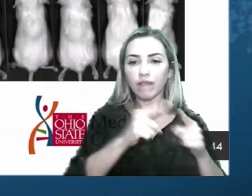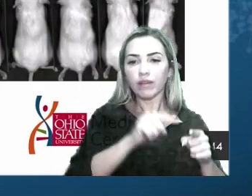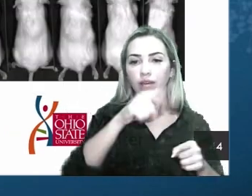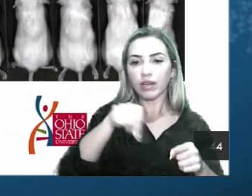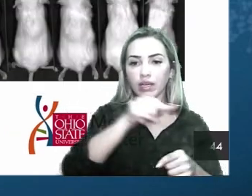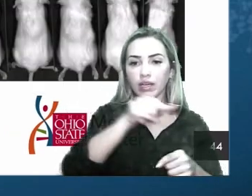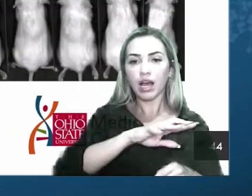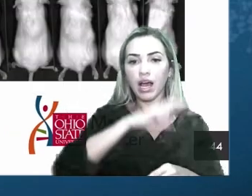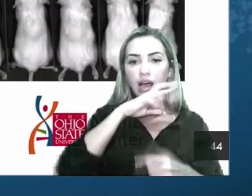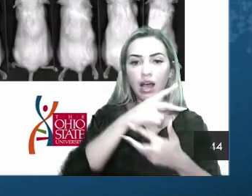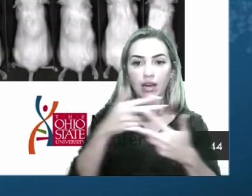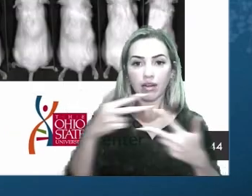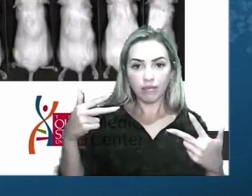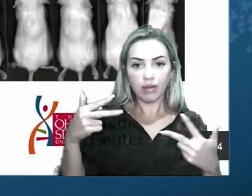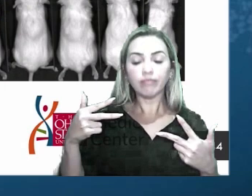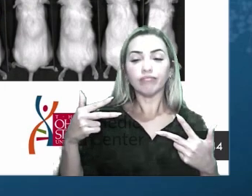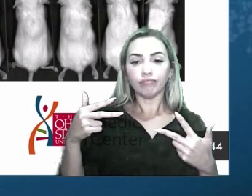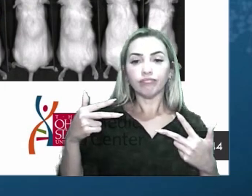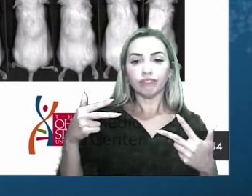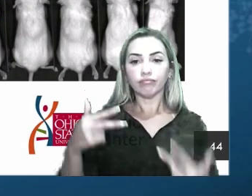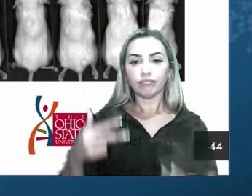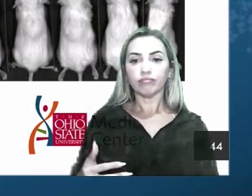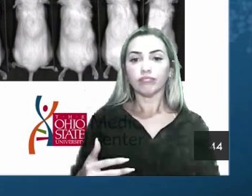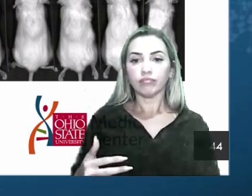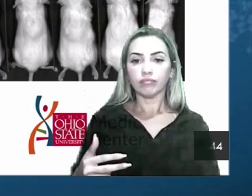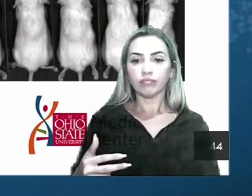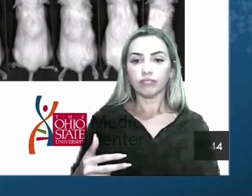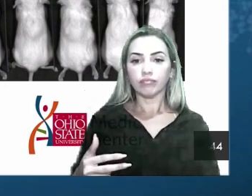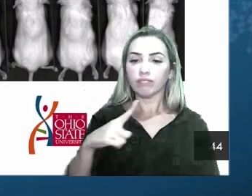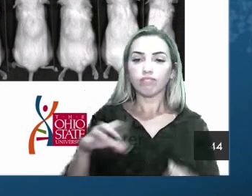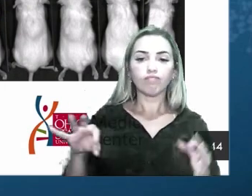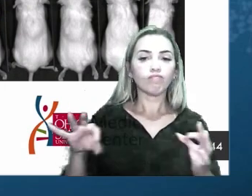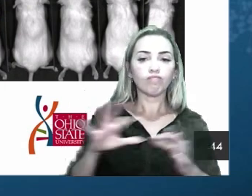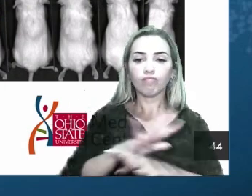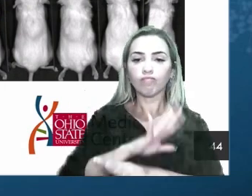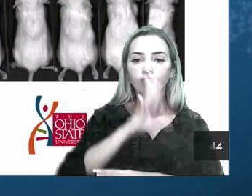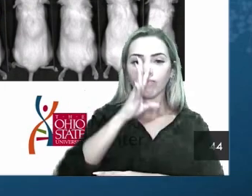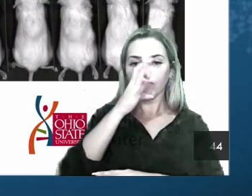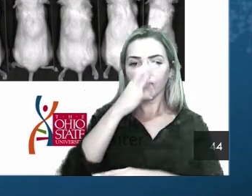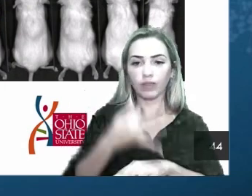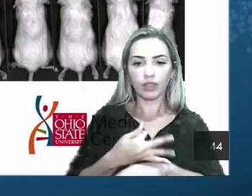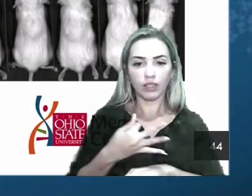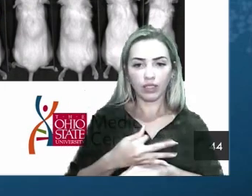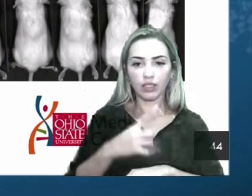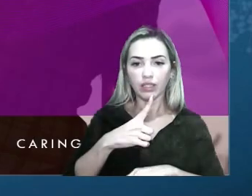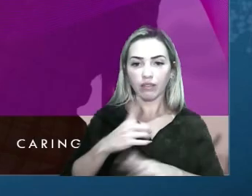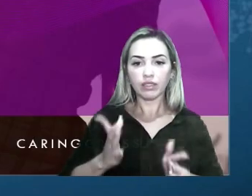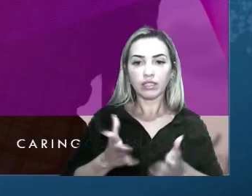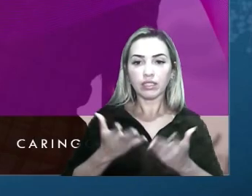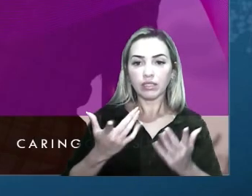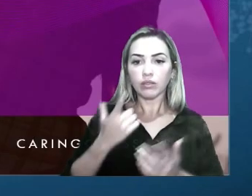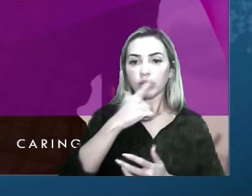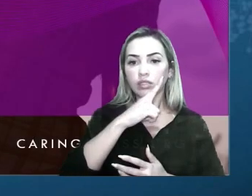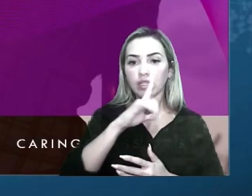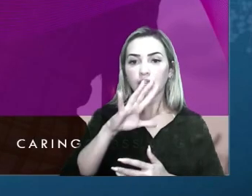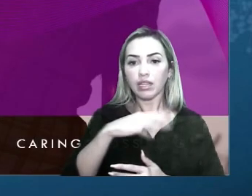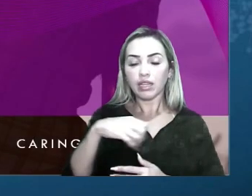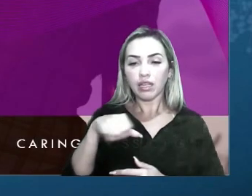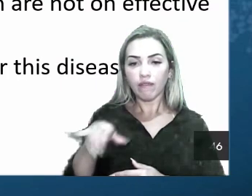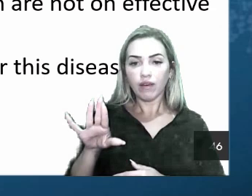com o tumor, eles estavam completamente resistentes. Foi com muito entusiasmo que